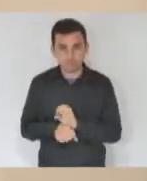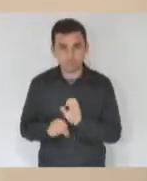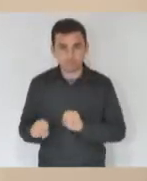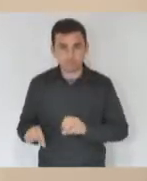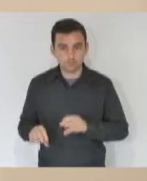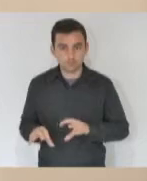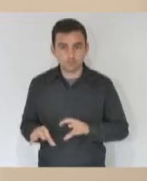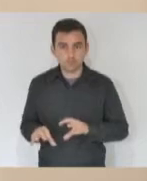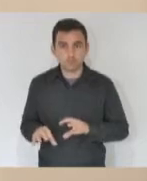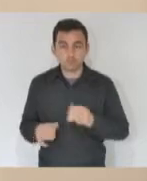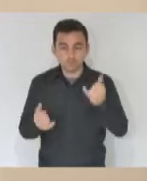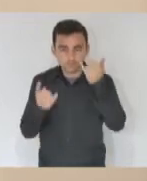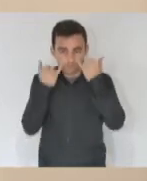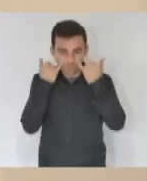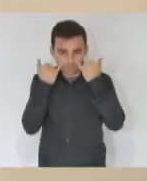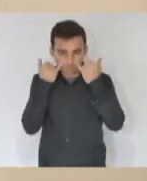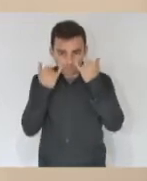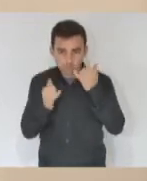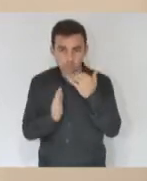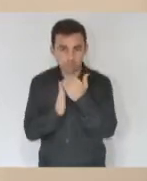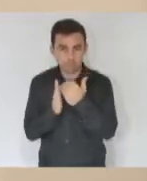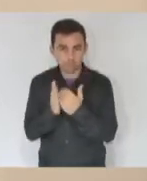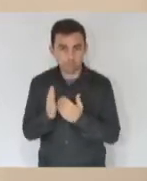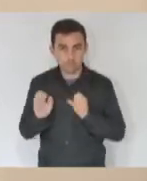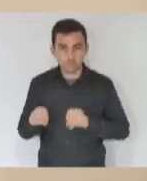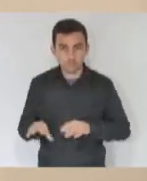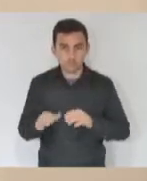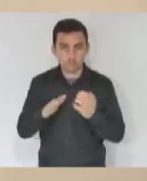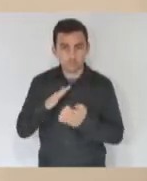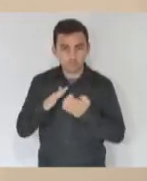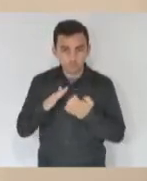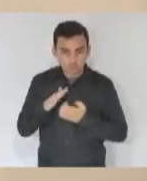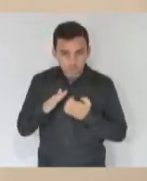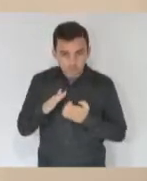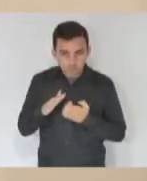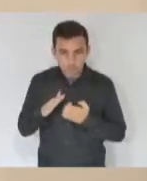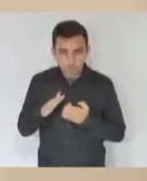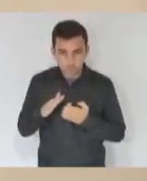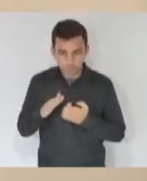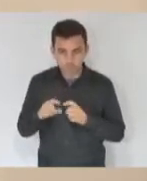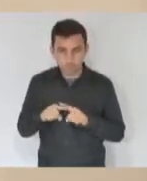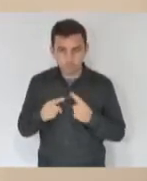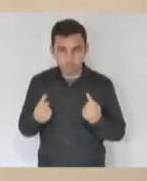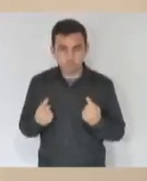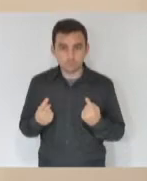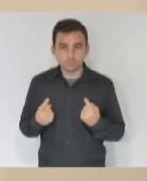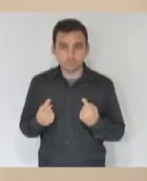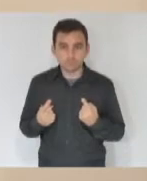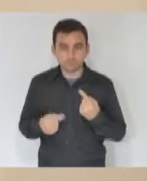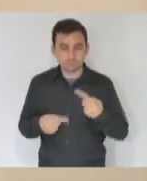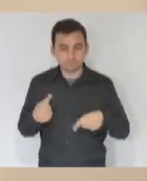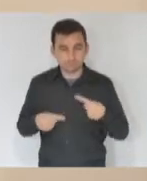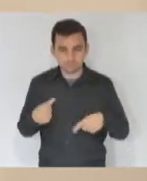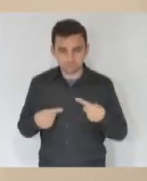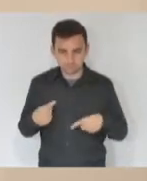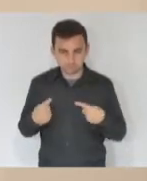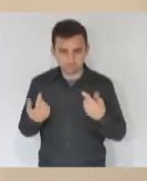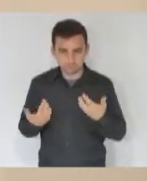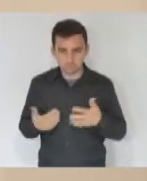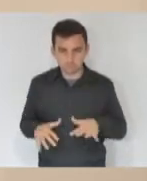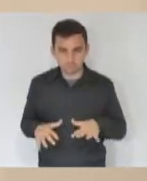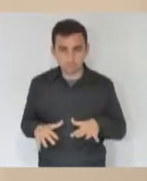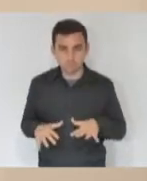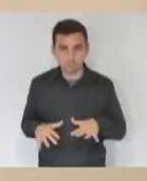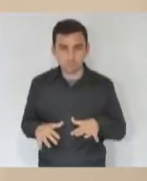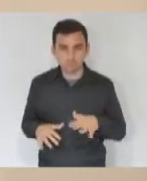Educação informações acerca do programa Educação Empreendedora. Em discussão, não havendo quem queira discutir, em votação, deputados que aprovam